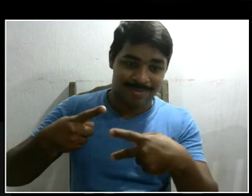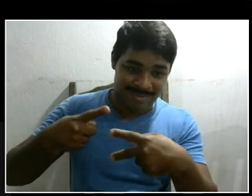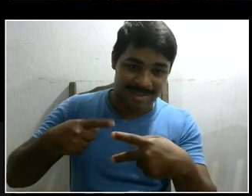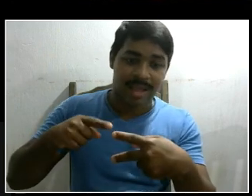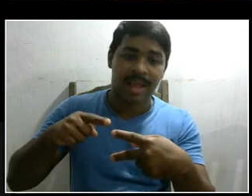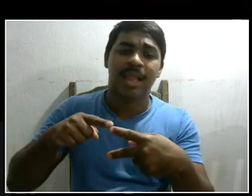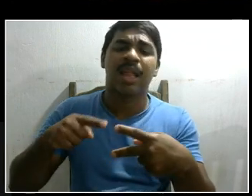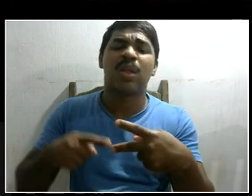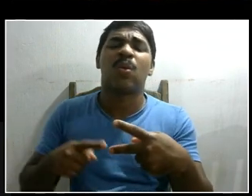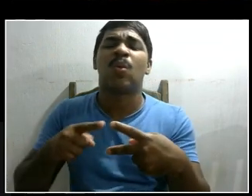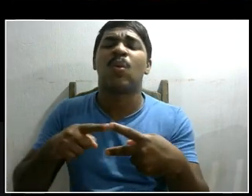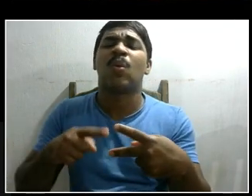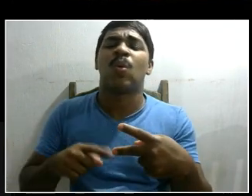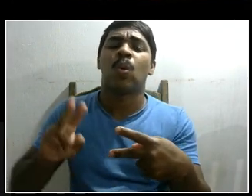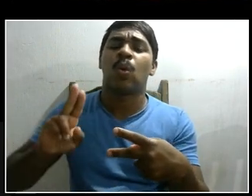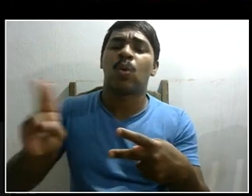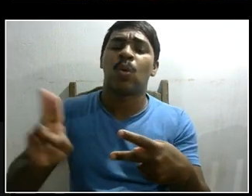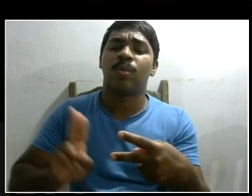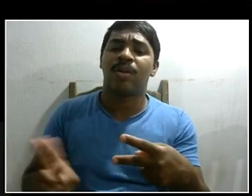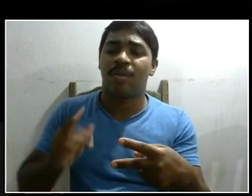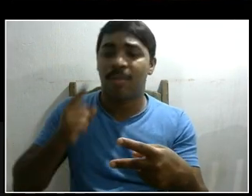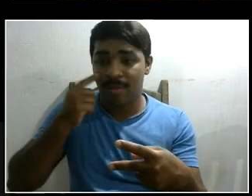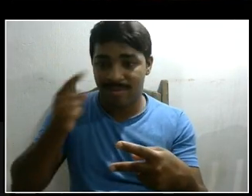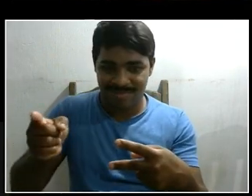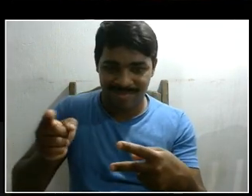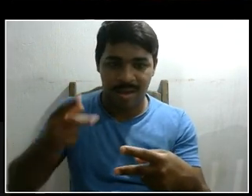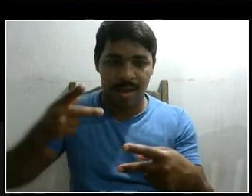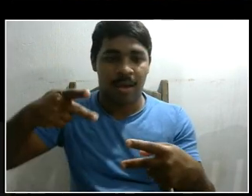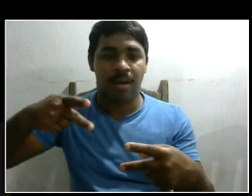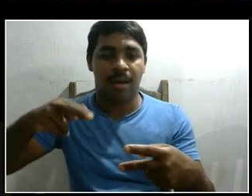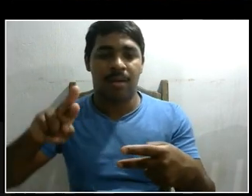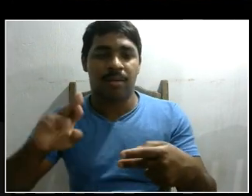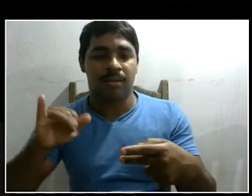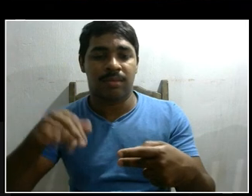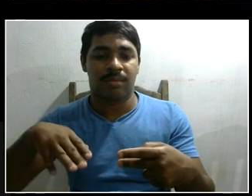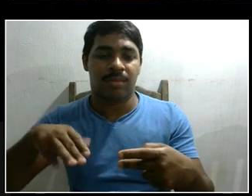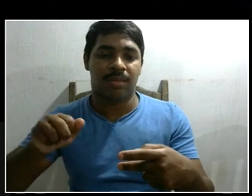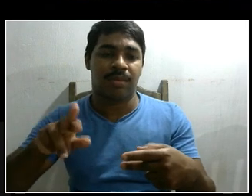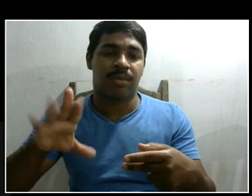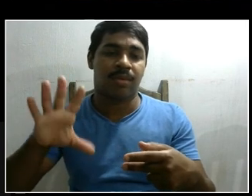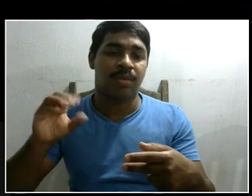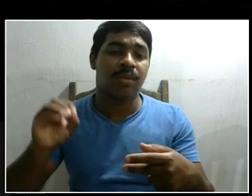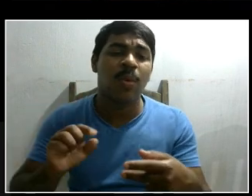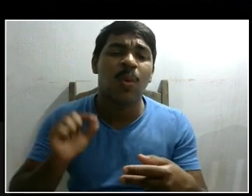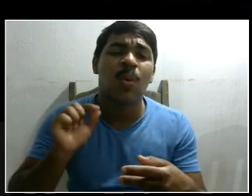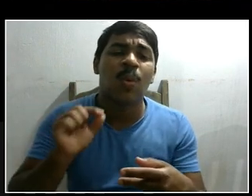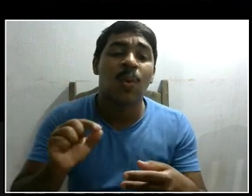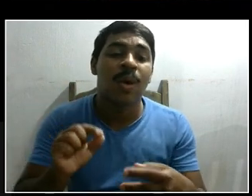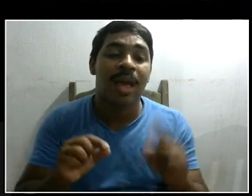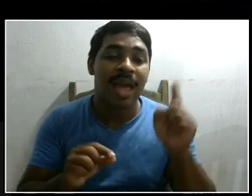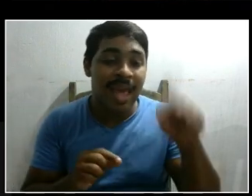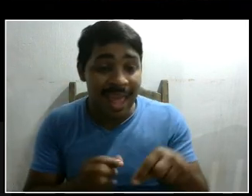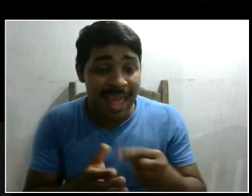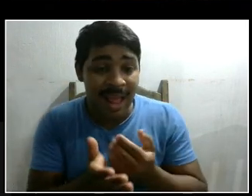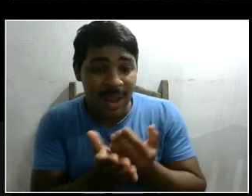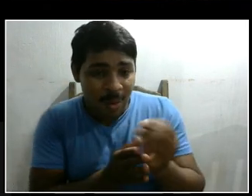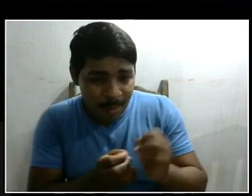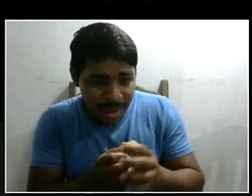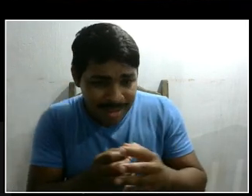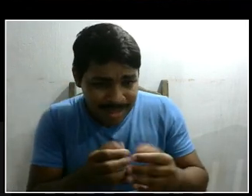primários e os secundários. O que seria um tecido primário? É aquele que vai ser responsável pelo crescimento da